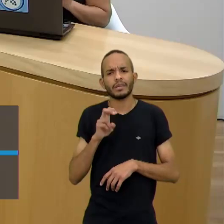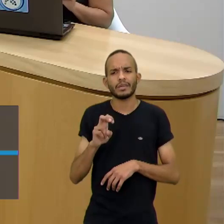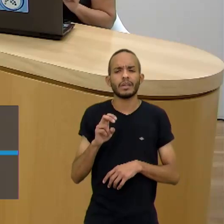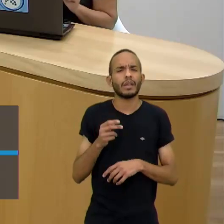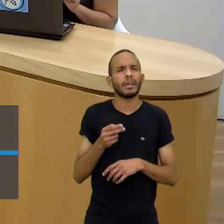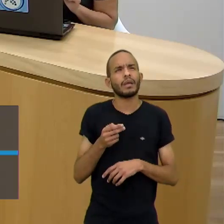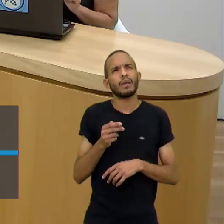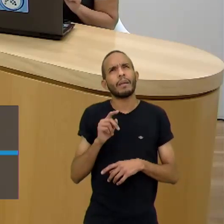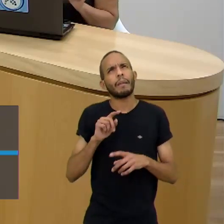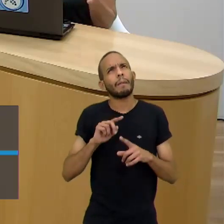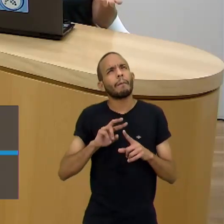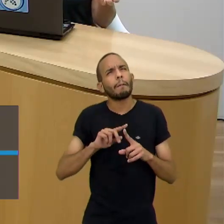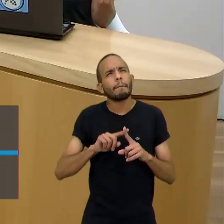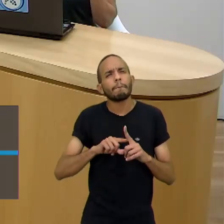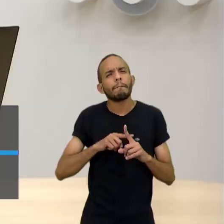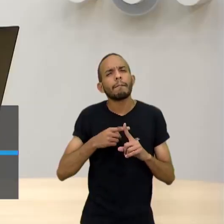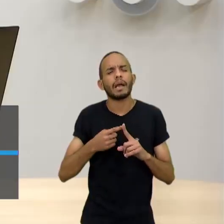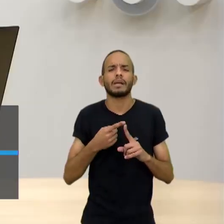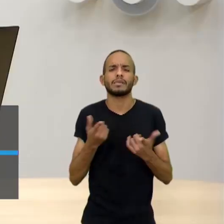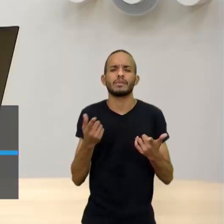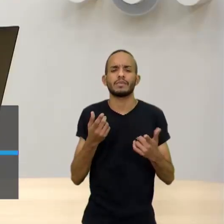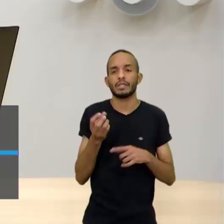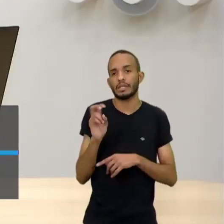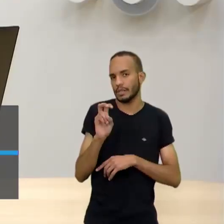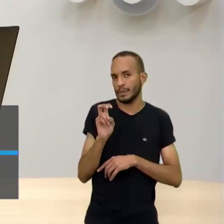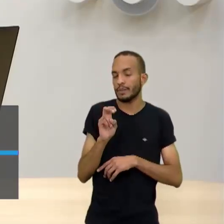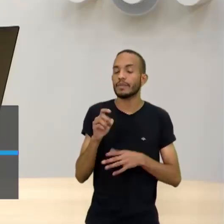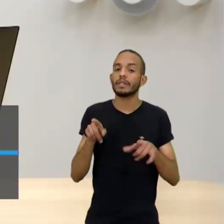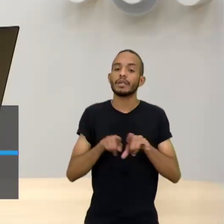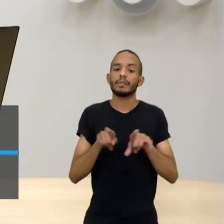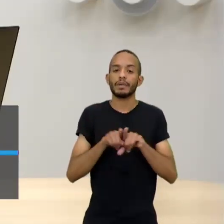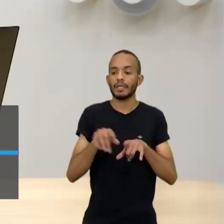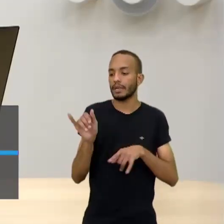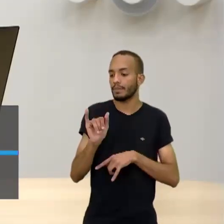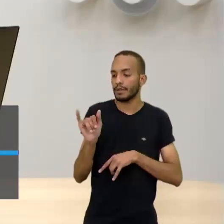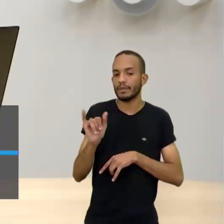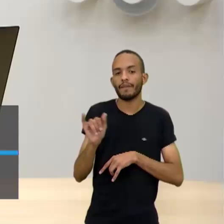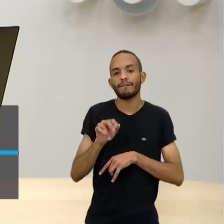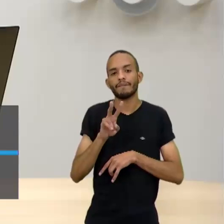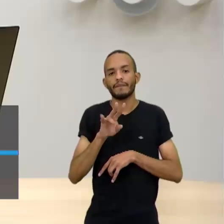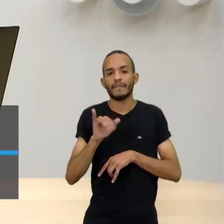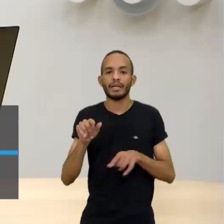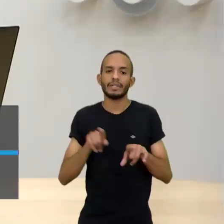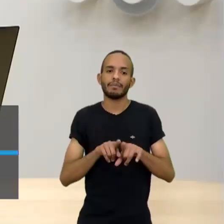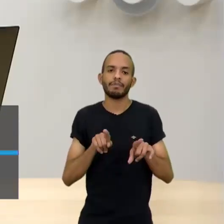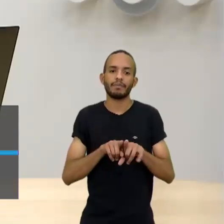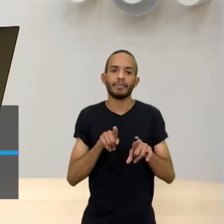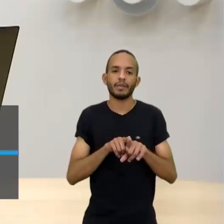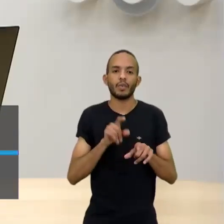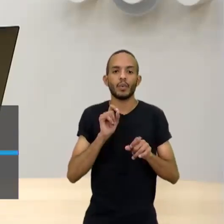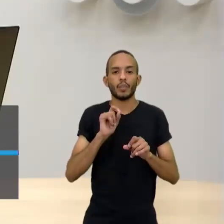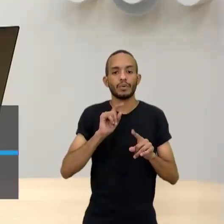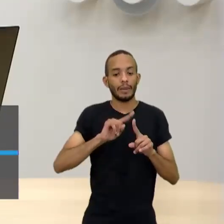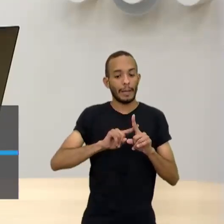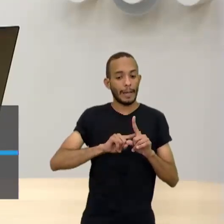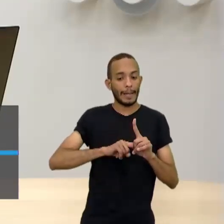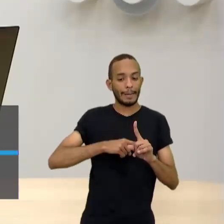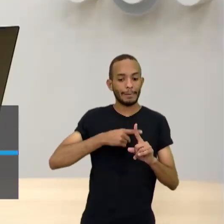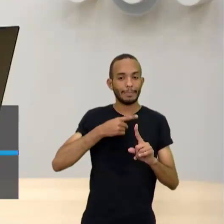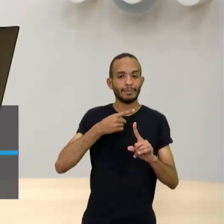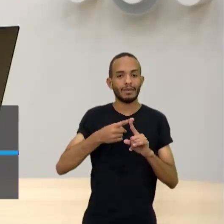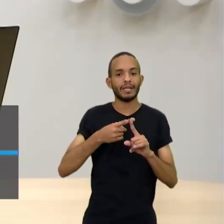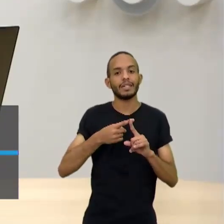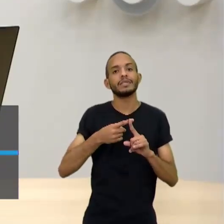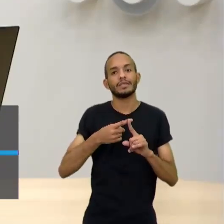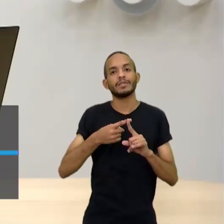o dobro de 5. Então, eu posso entender que o Y vai me dar um valor que é um pouquinho maior do que o dobro